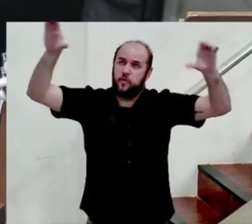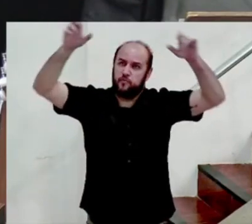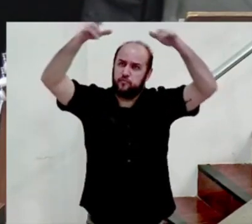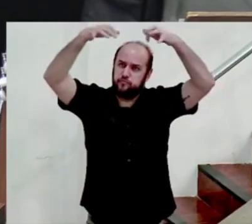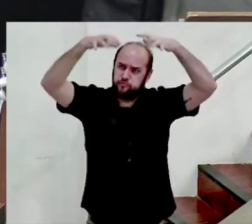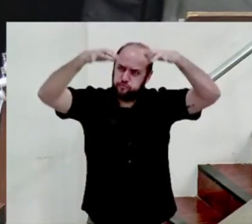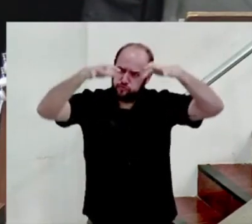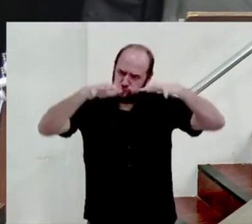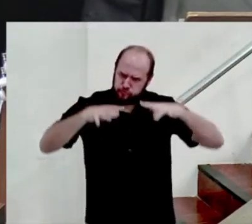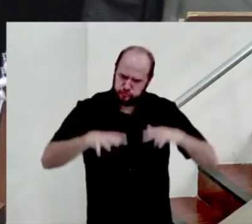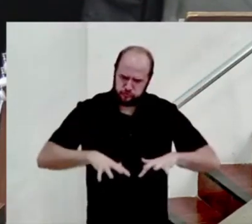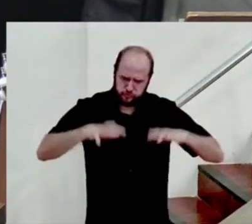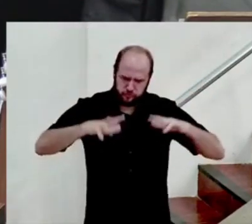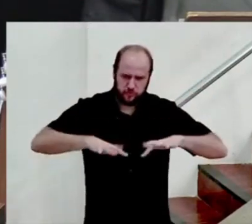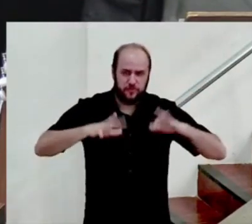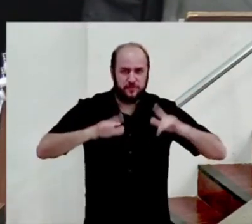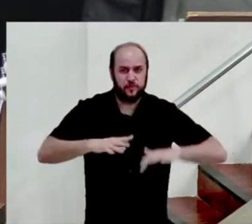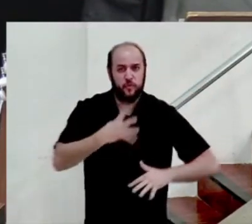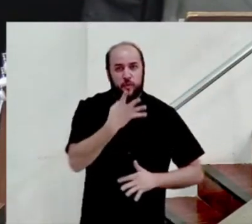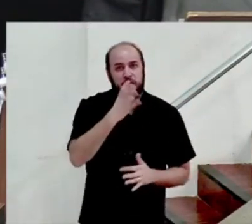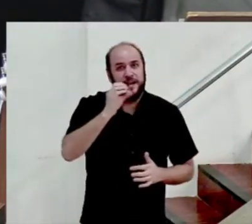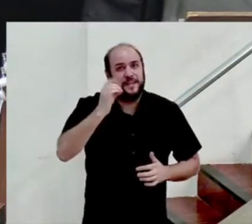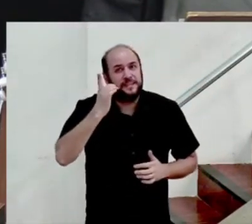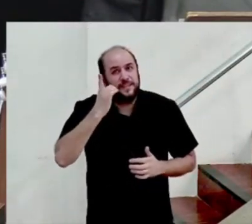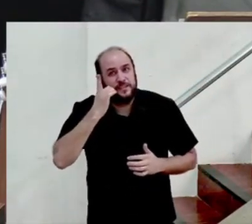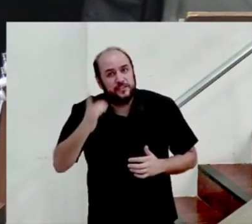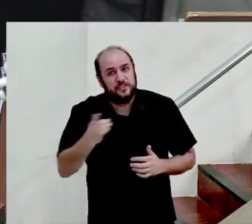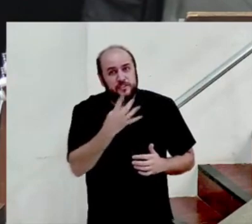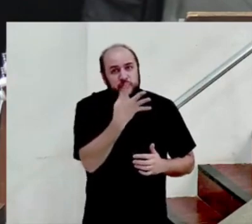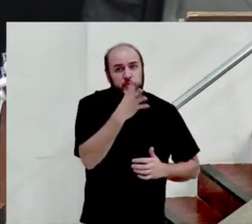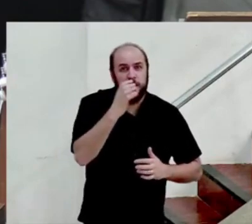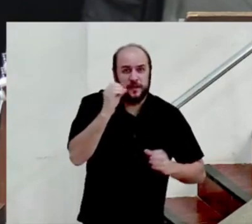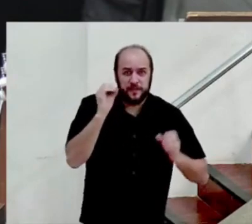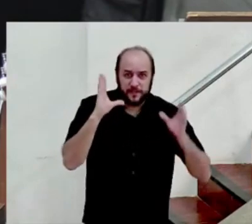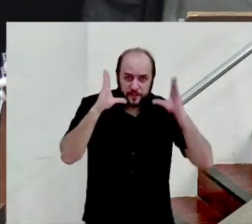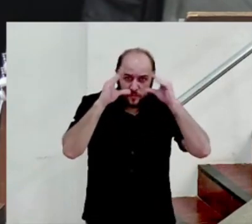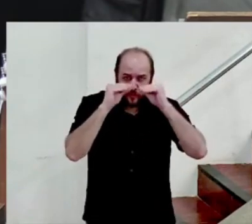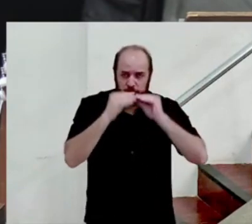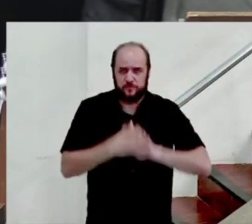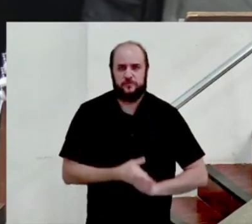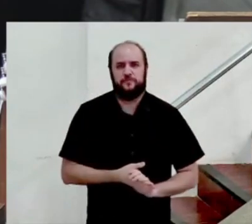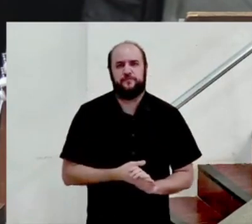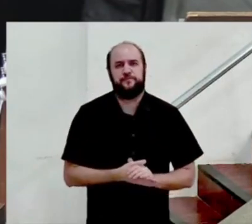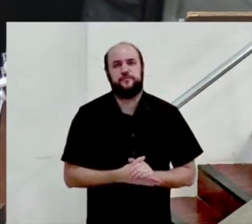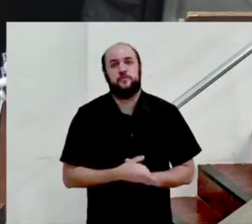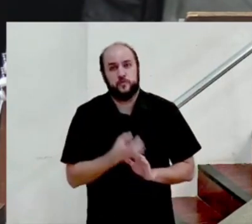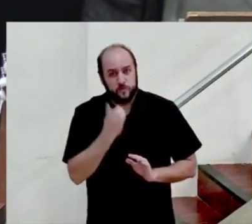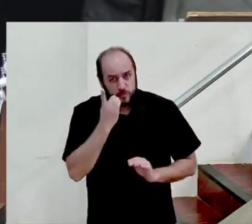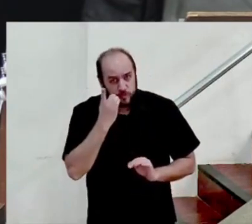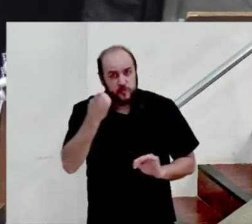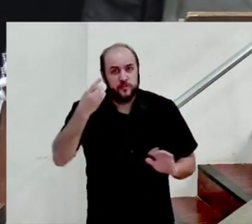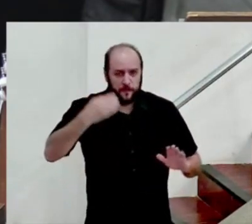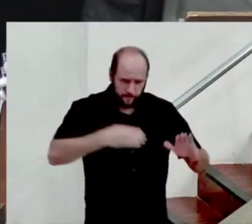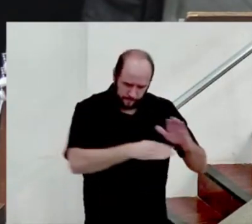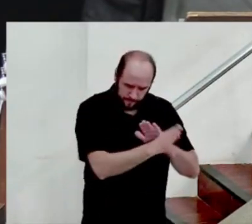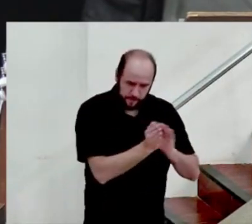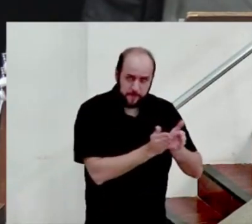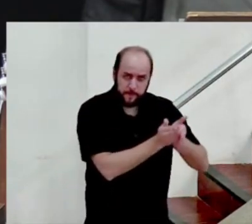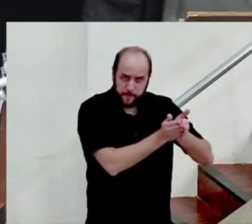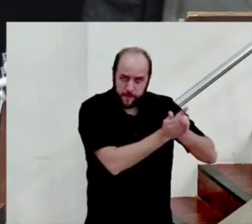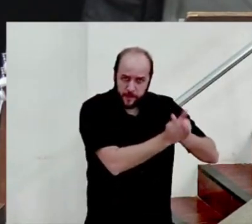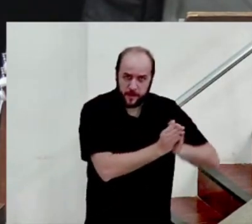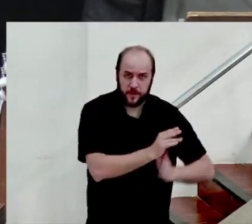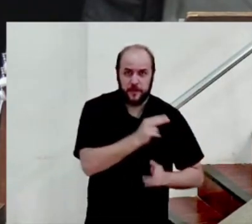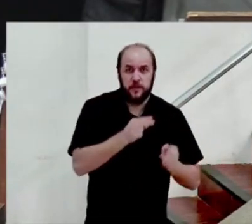caiu chuva sobre a terra durante 40 dias e 40 noites. Nesse mesmo dia entraram na arca Noé, os